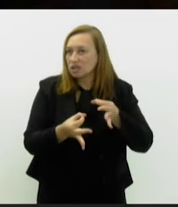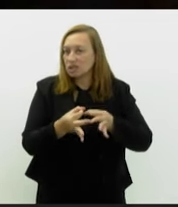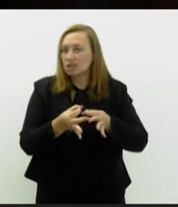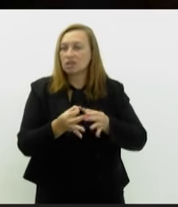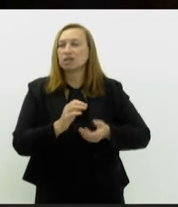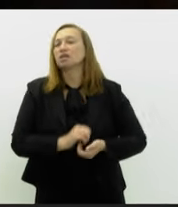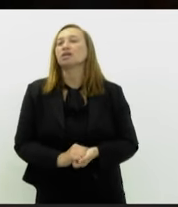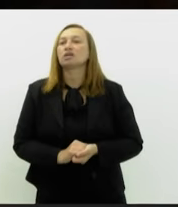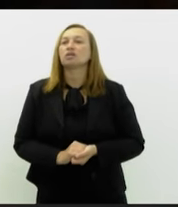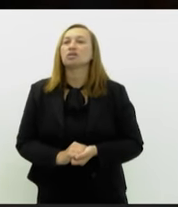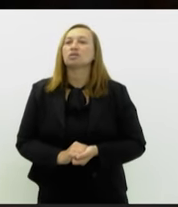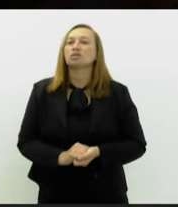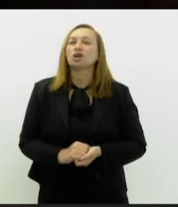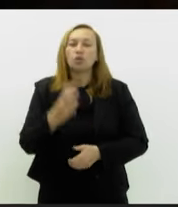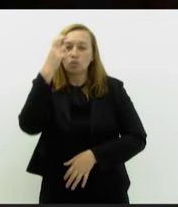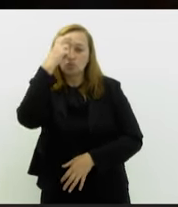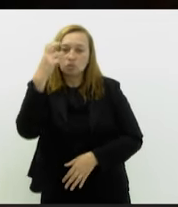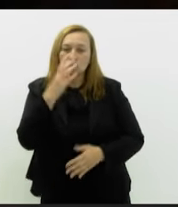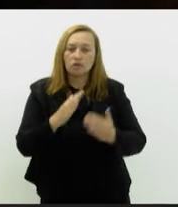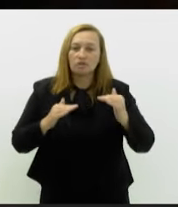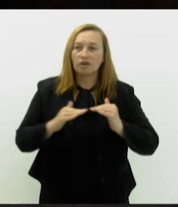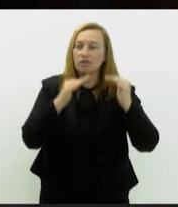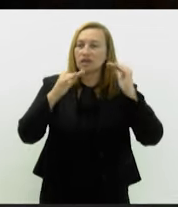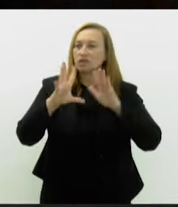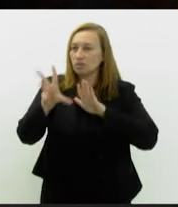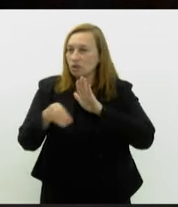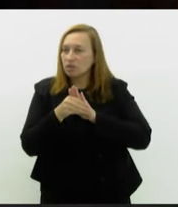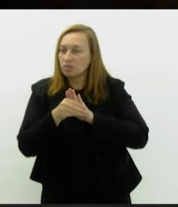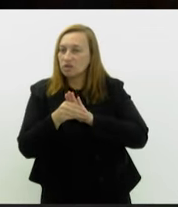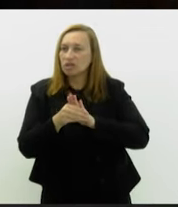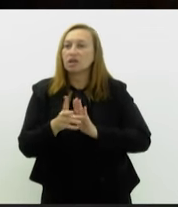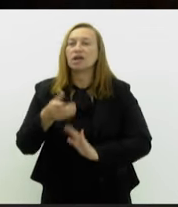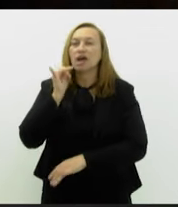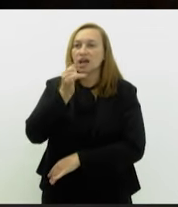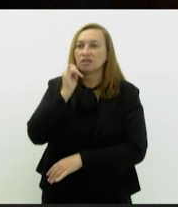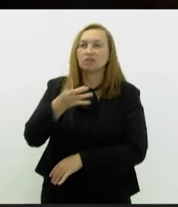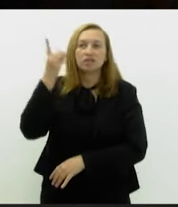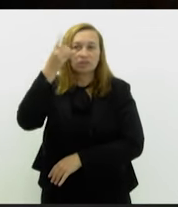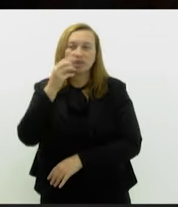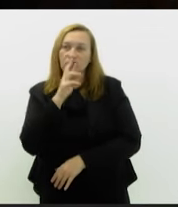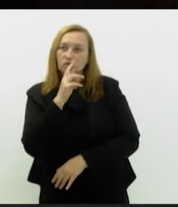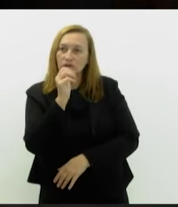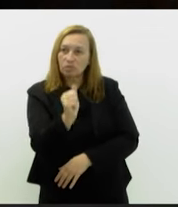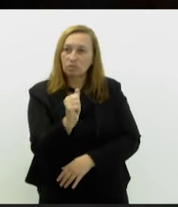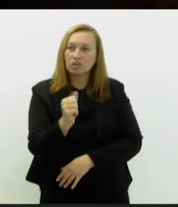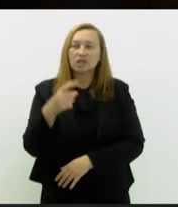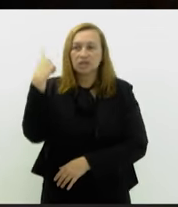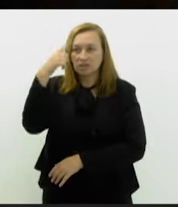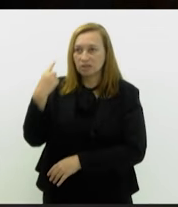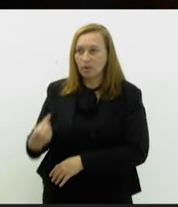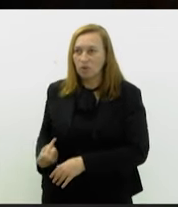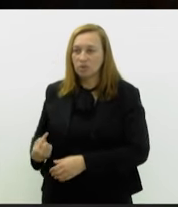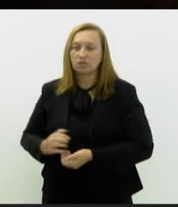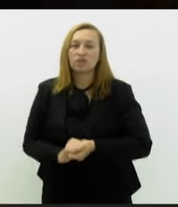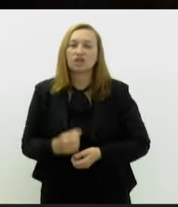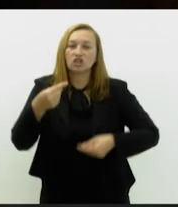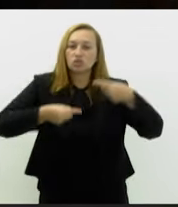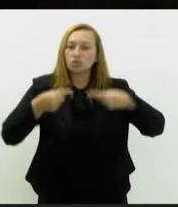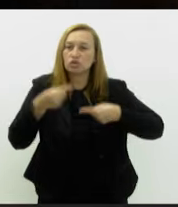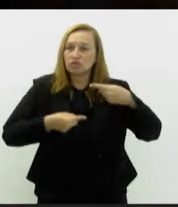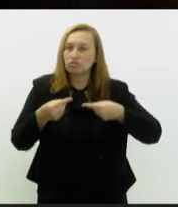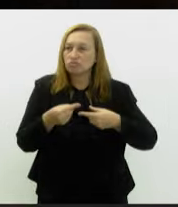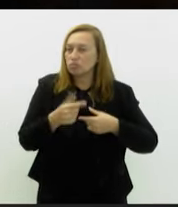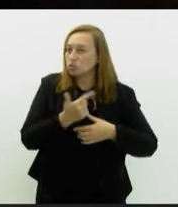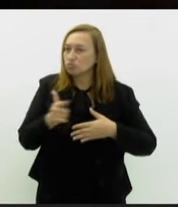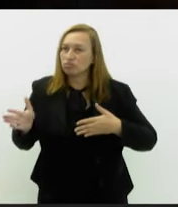Legalidade e de Cultura, favorável com emendas. Relatores, deputados Rodrigo Amorim e Dani Balbi. Em discussão,